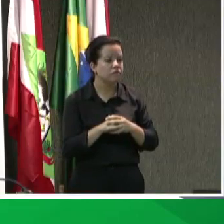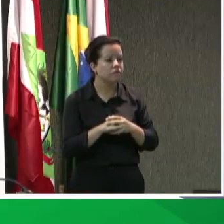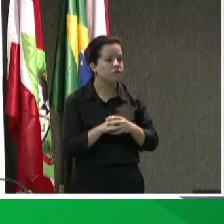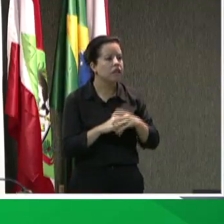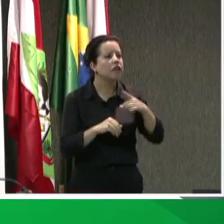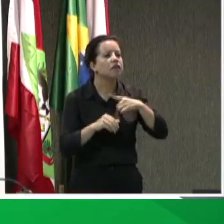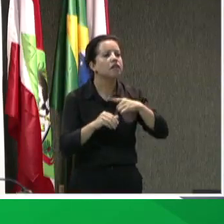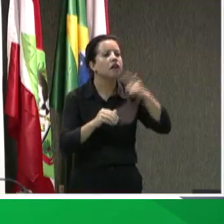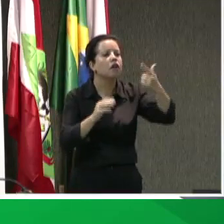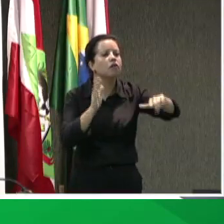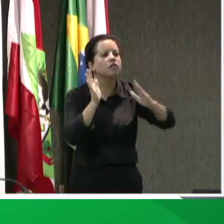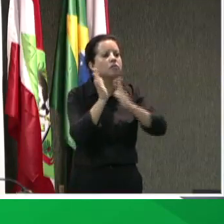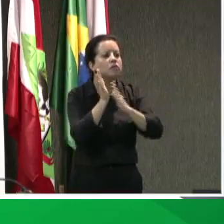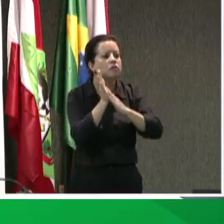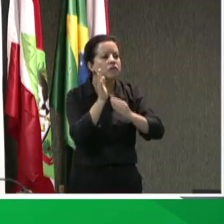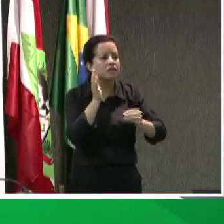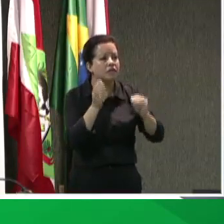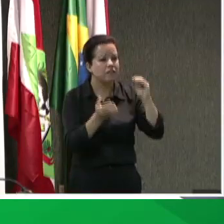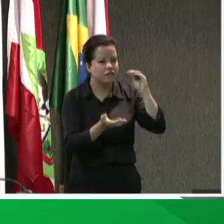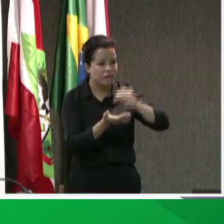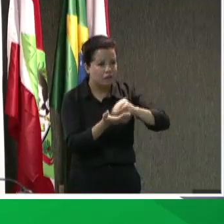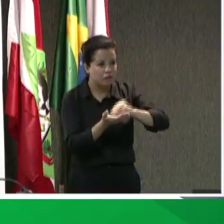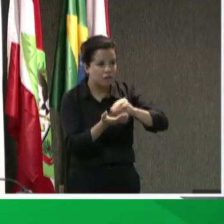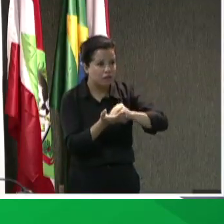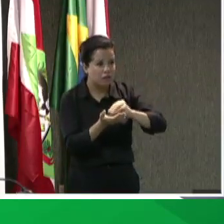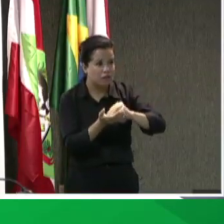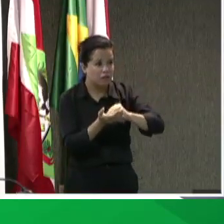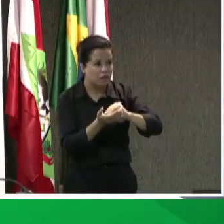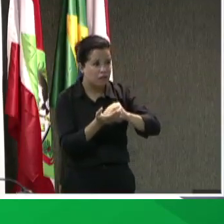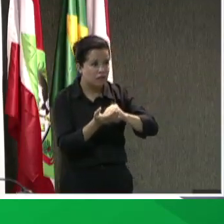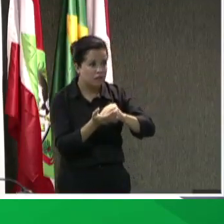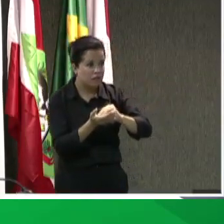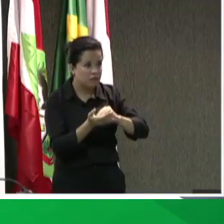Tem alguma proposta que não foi incluída?